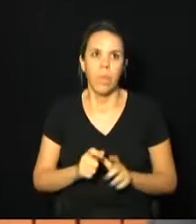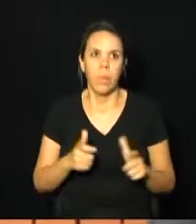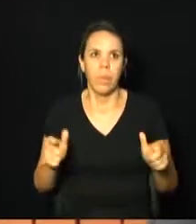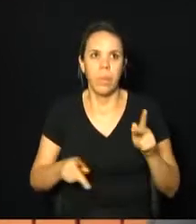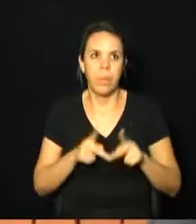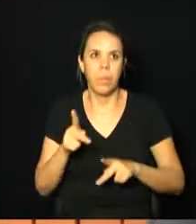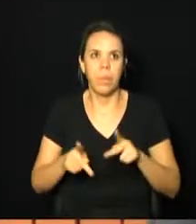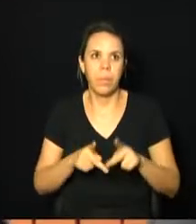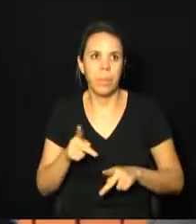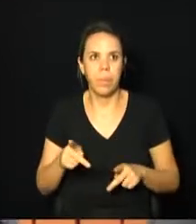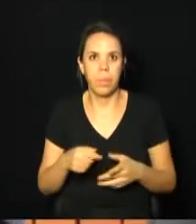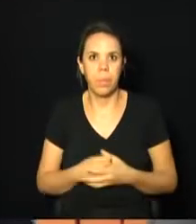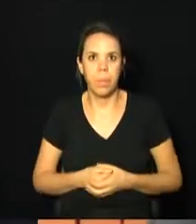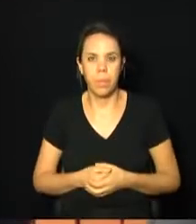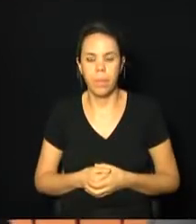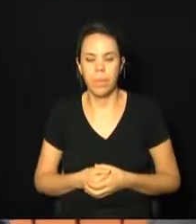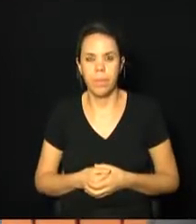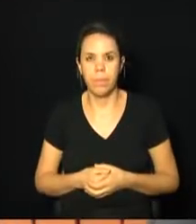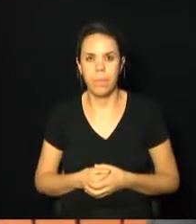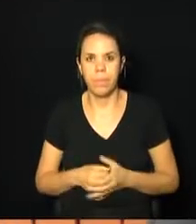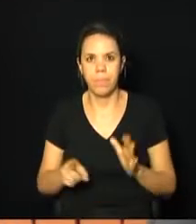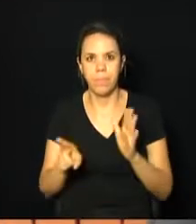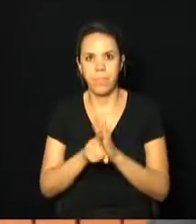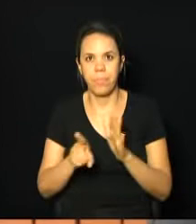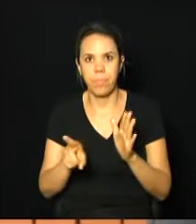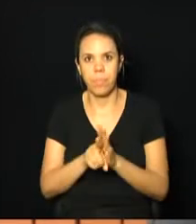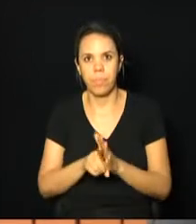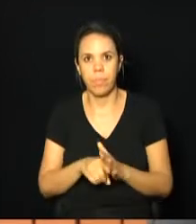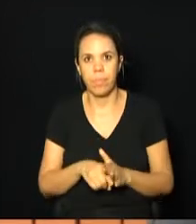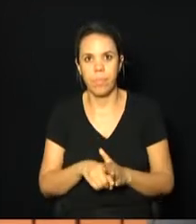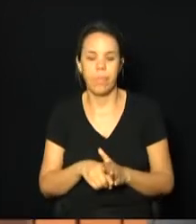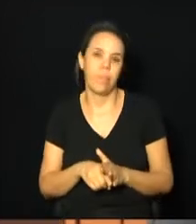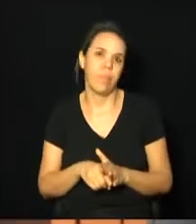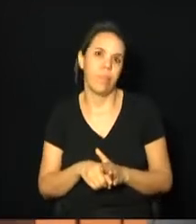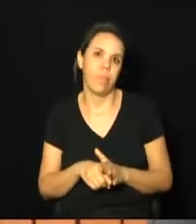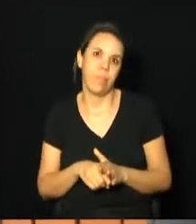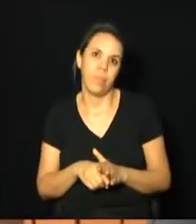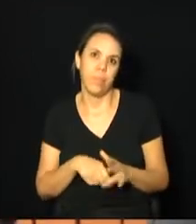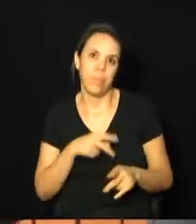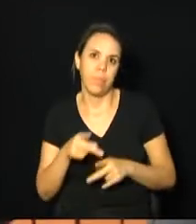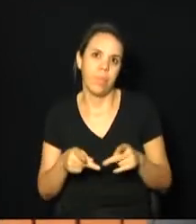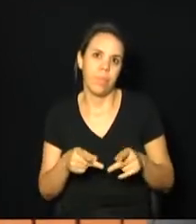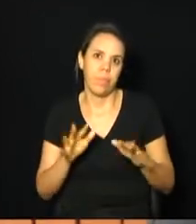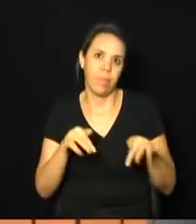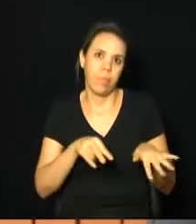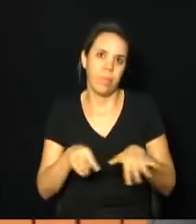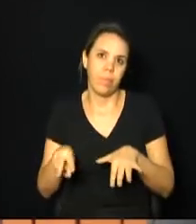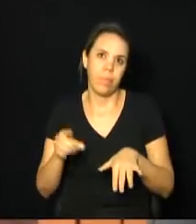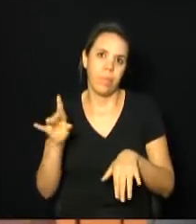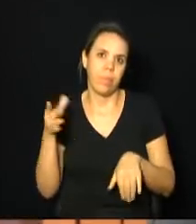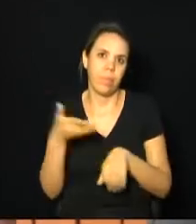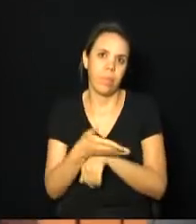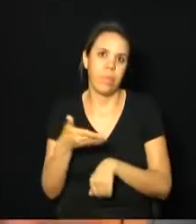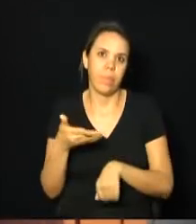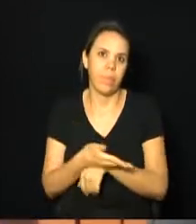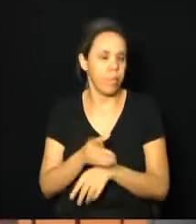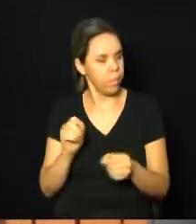dos moradores são de proprietários, são de veraneio, né? Então eles vão lá fim de semana,